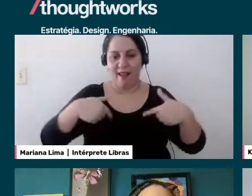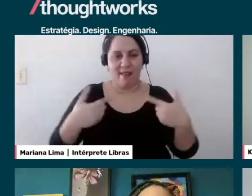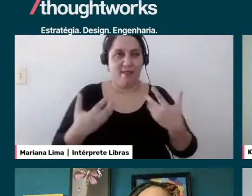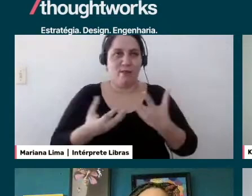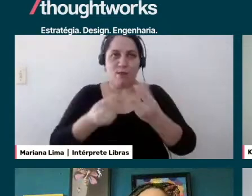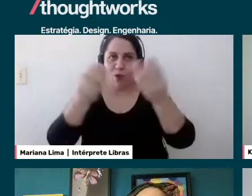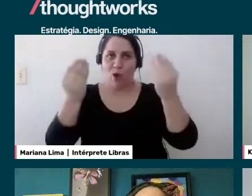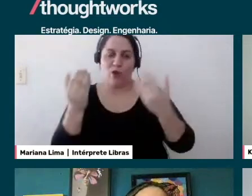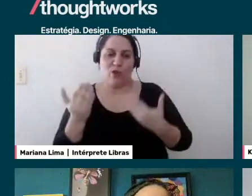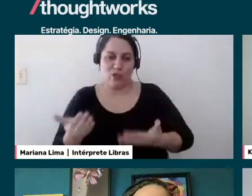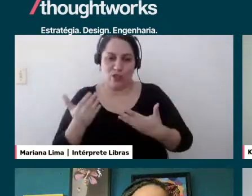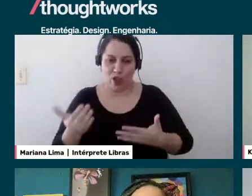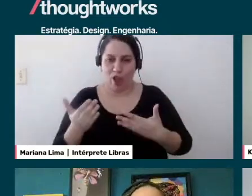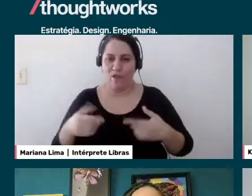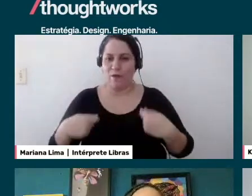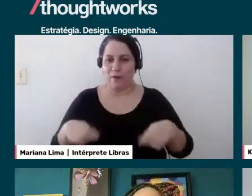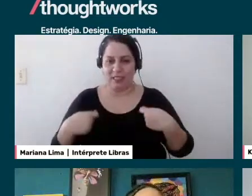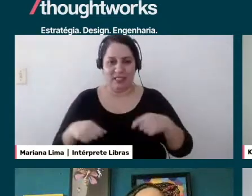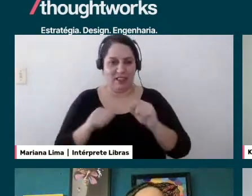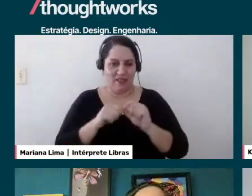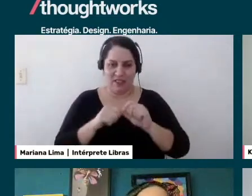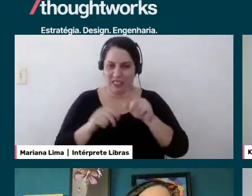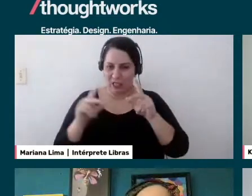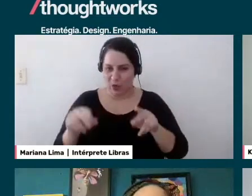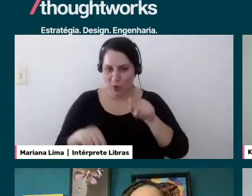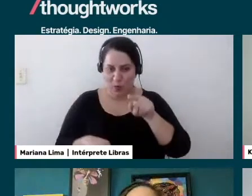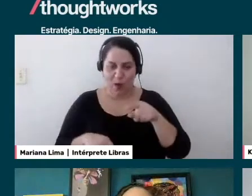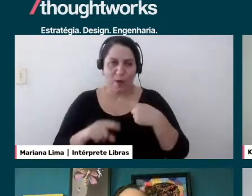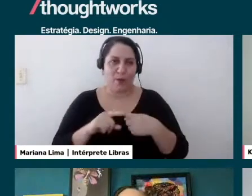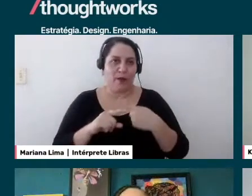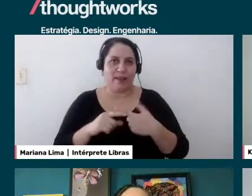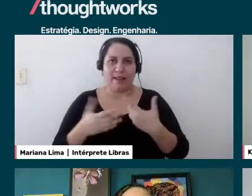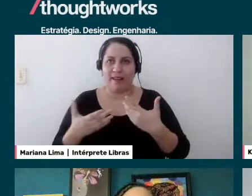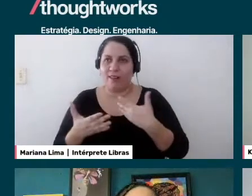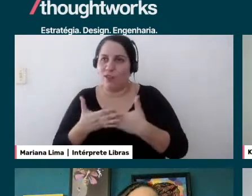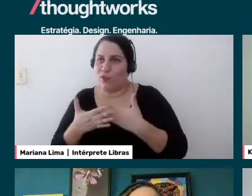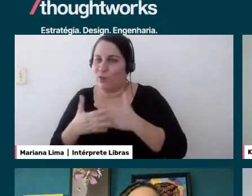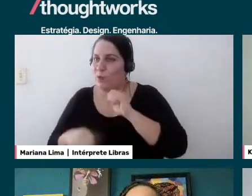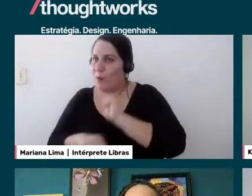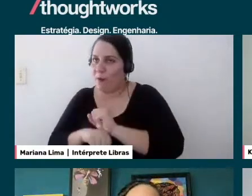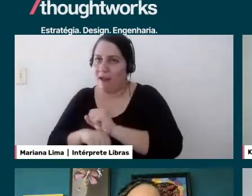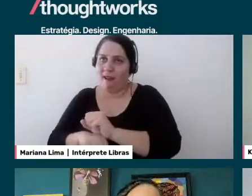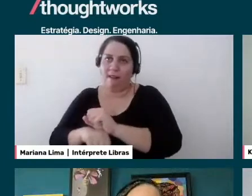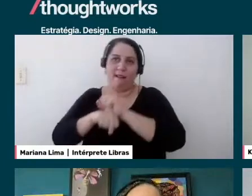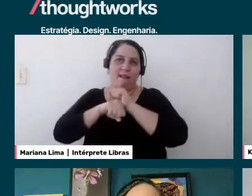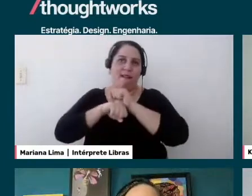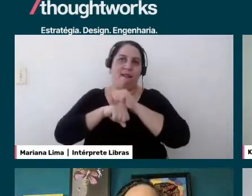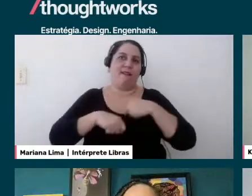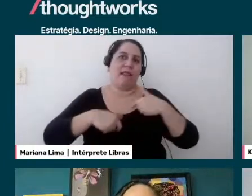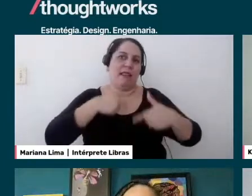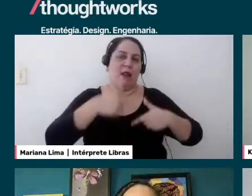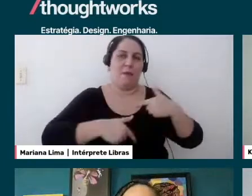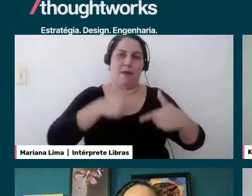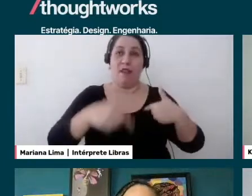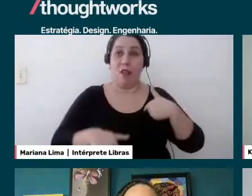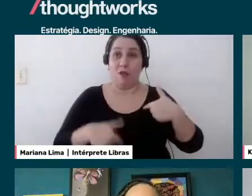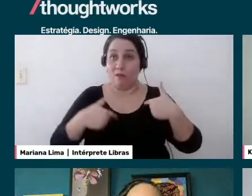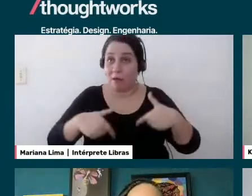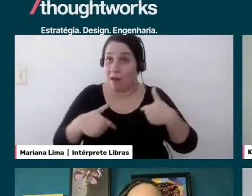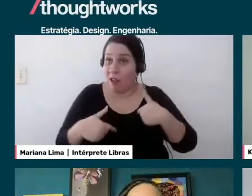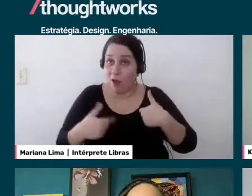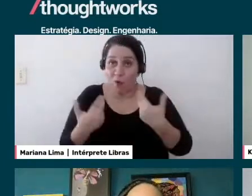muitos jovens que interrompem os estudos porque precisam ajudar em casa, porque eu mesmo comecei a trabalhar aos 13 anos,